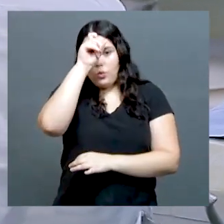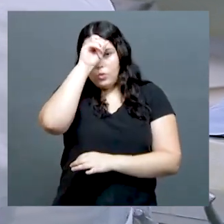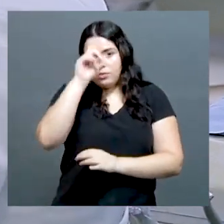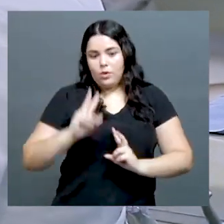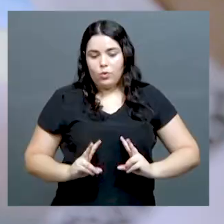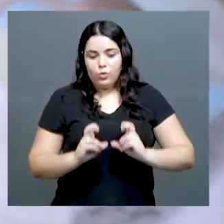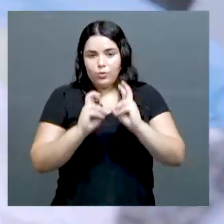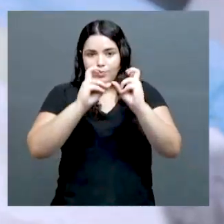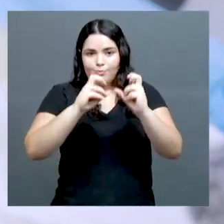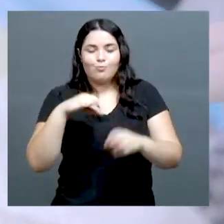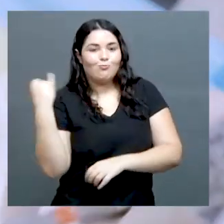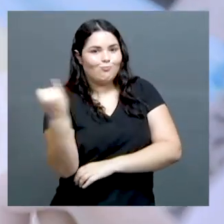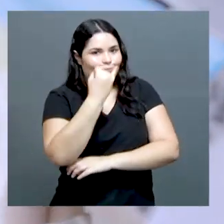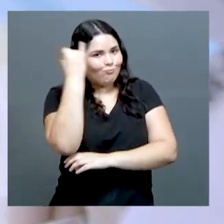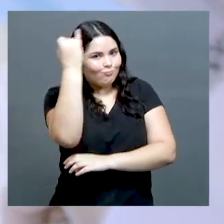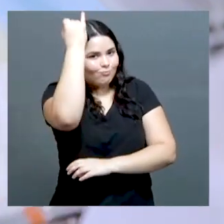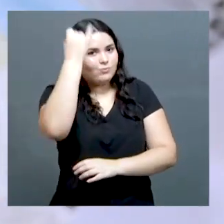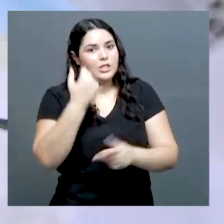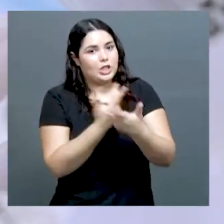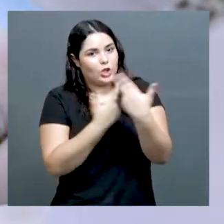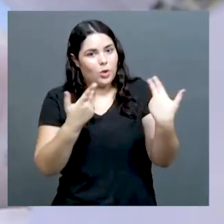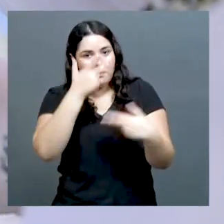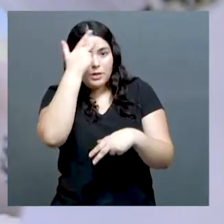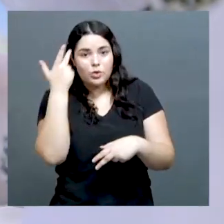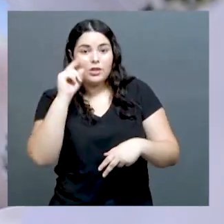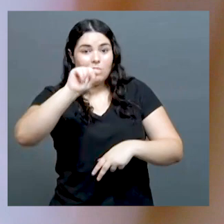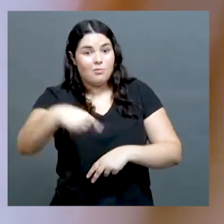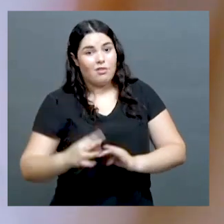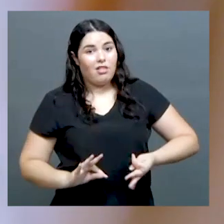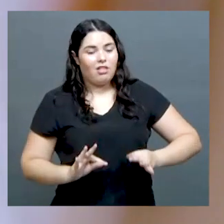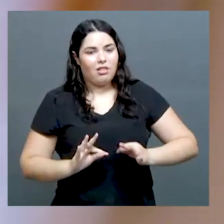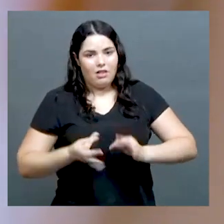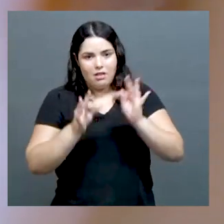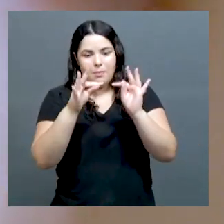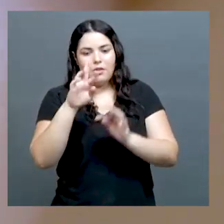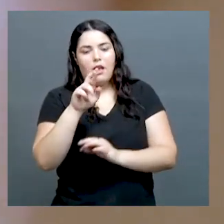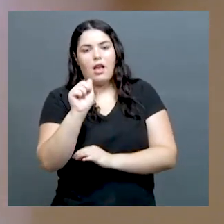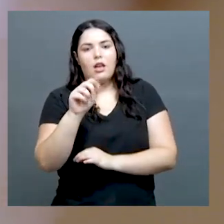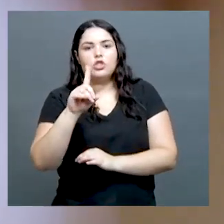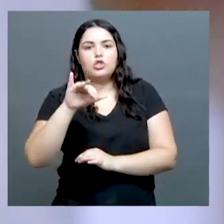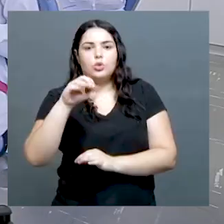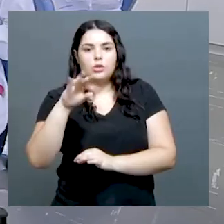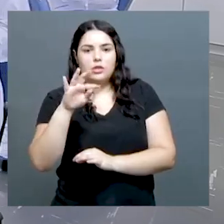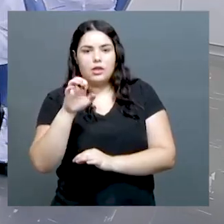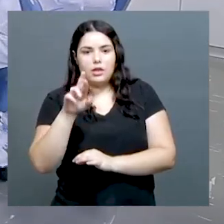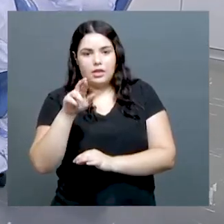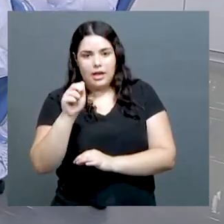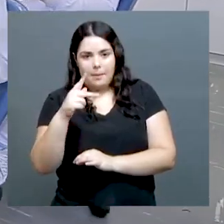do Câncer, sendo uma importante etapa aos pacientes pós-tratamento radioterápico.